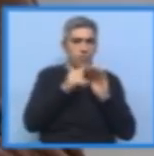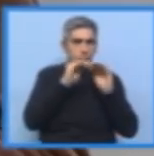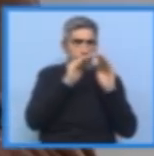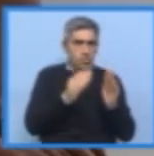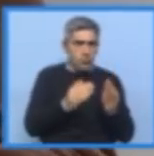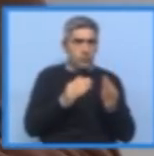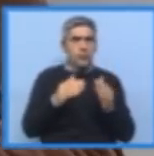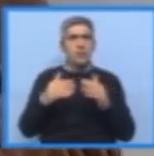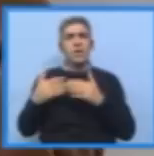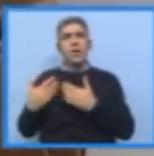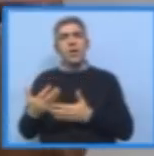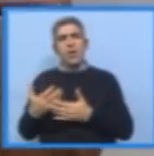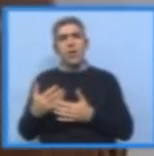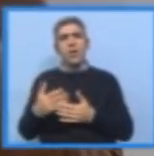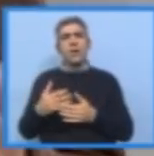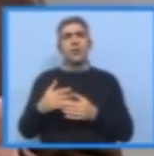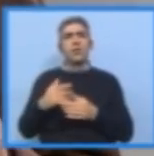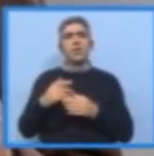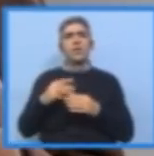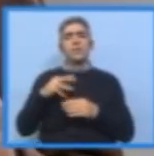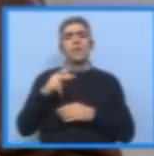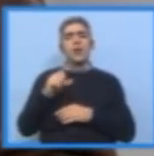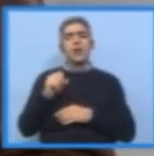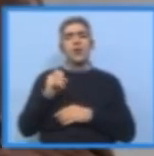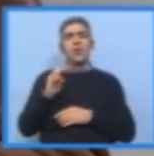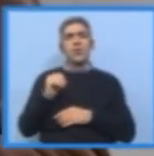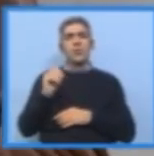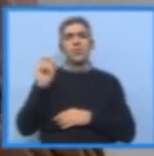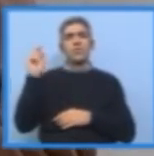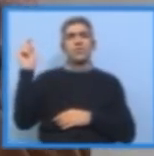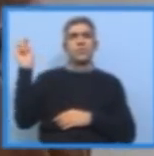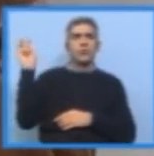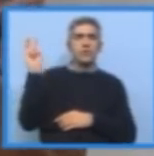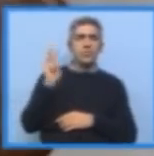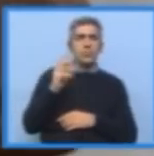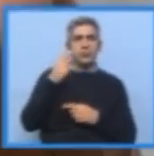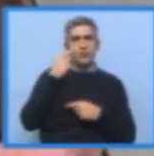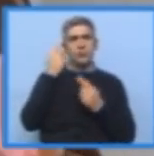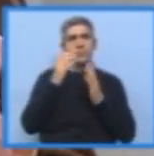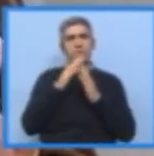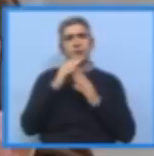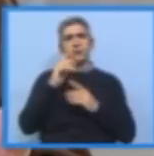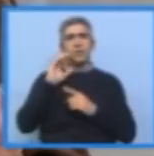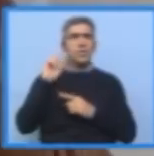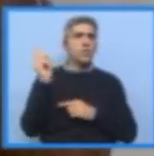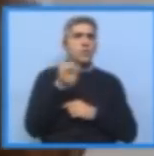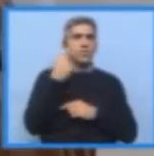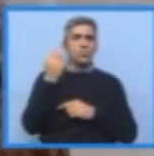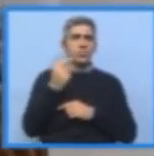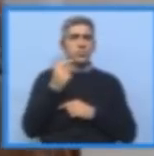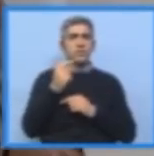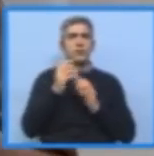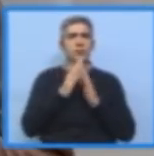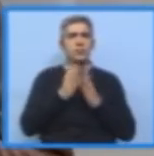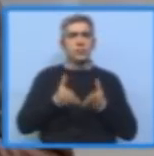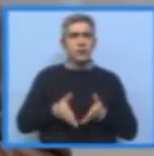e agora, através da figura dos magos, é a revelação de Deus à humanidade inteira. Mas Deus